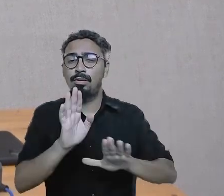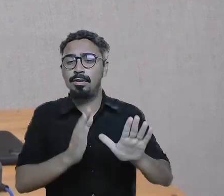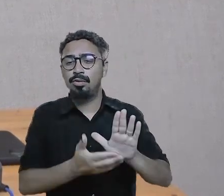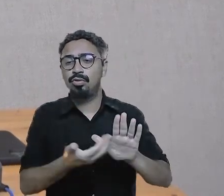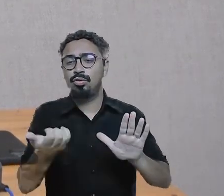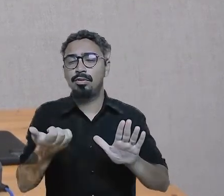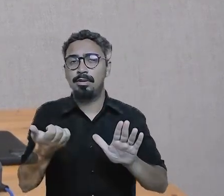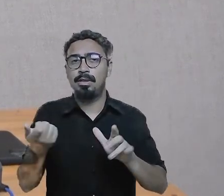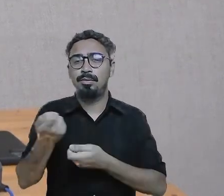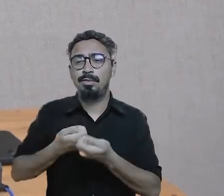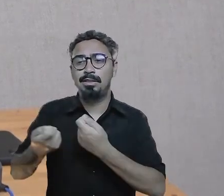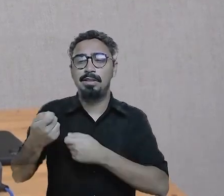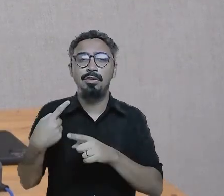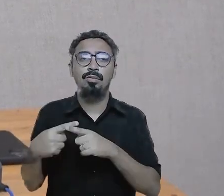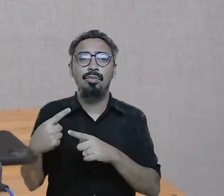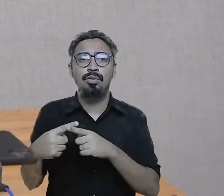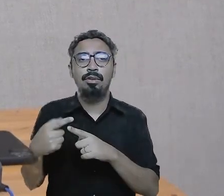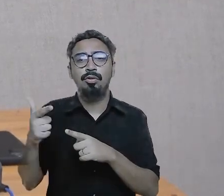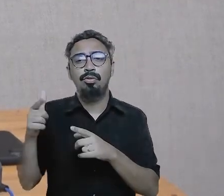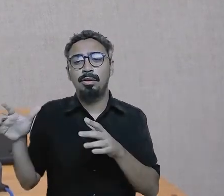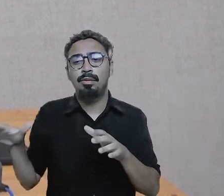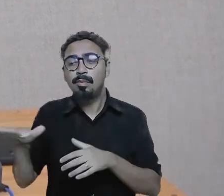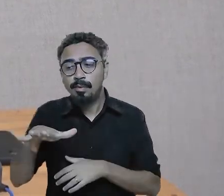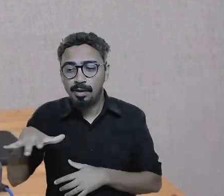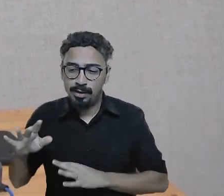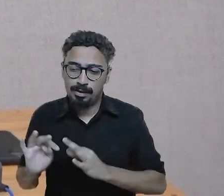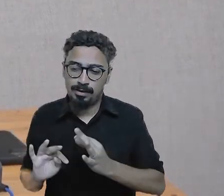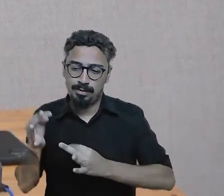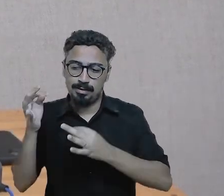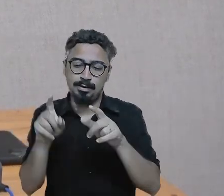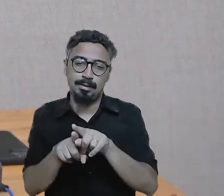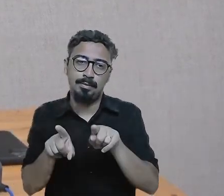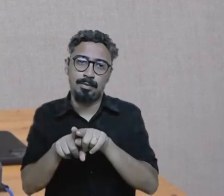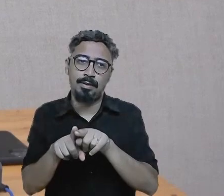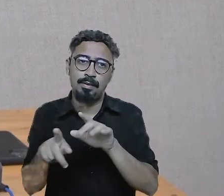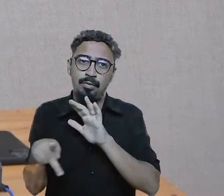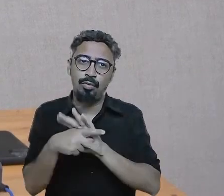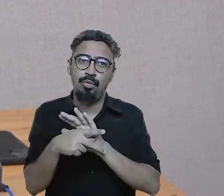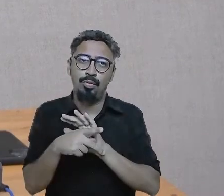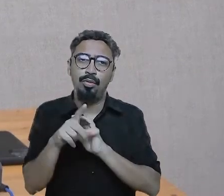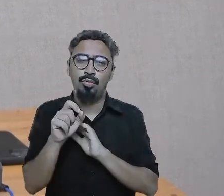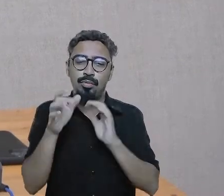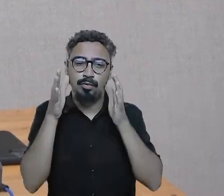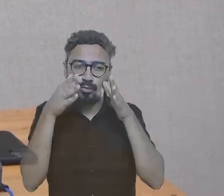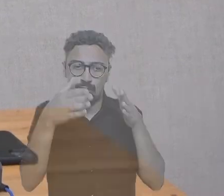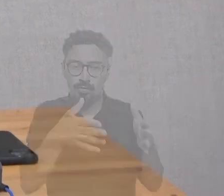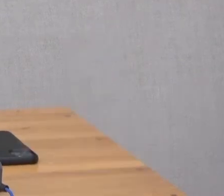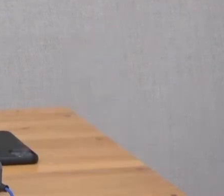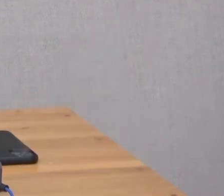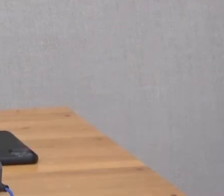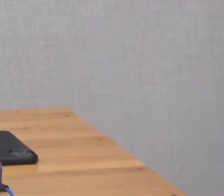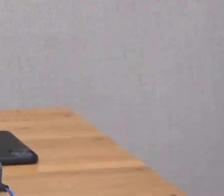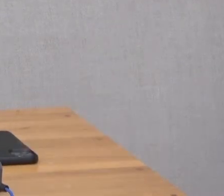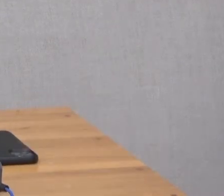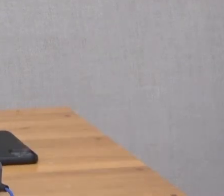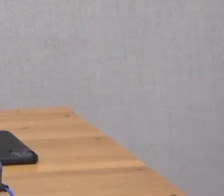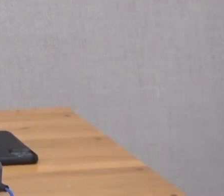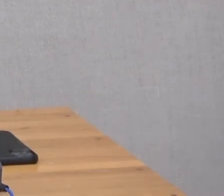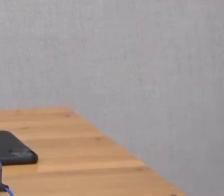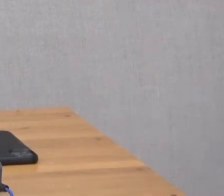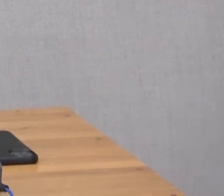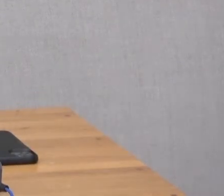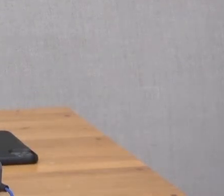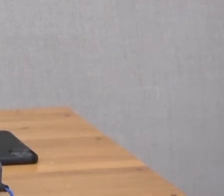que não tem um corpo técnico é adequado em relação a quantitativa de pessoal a especificidade